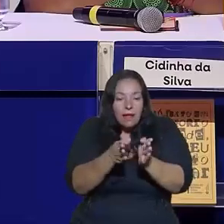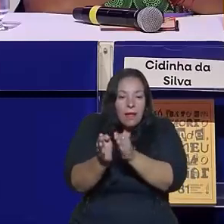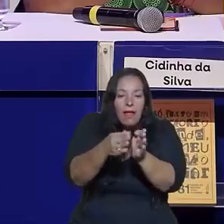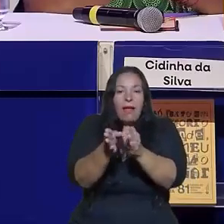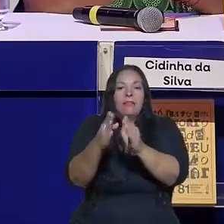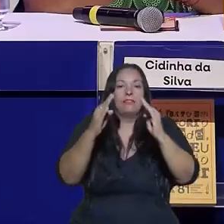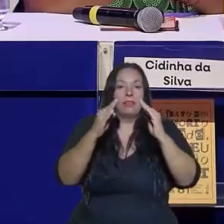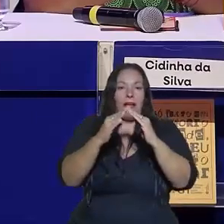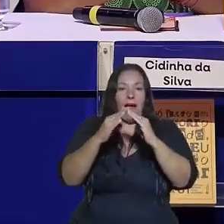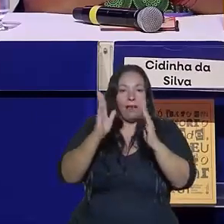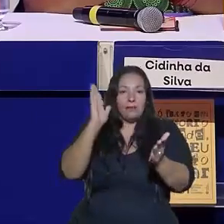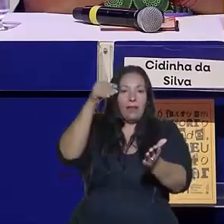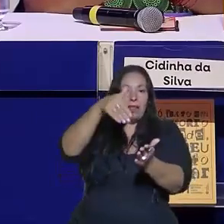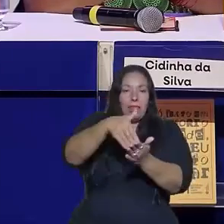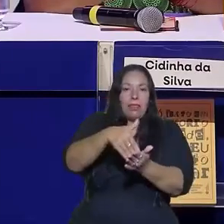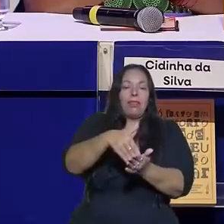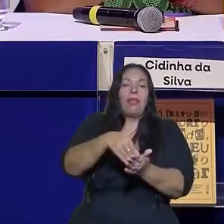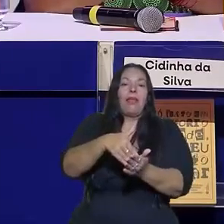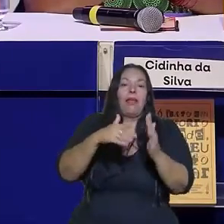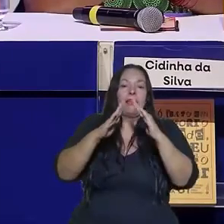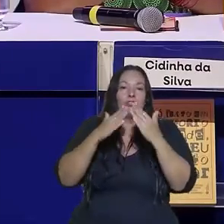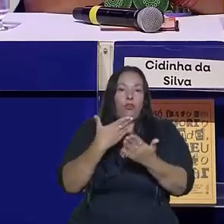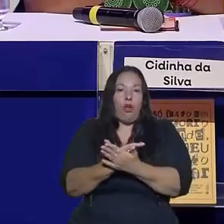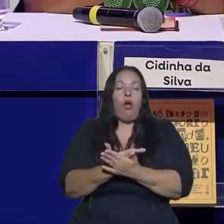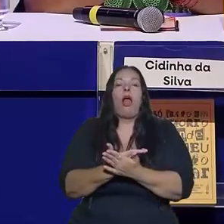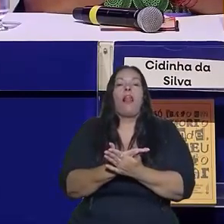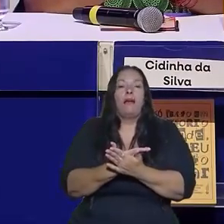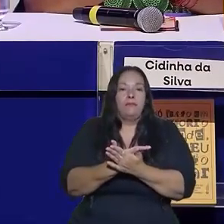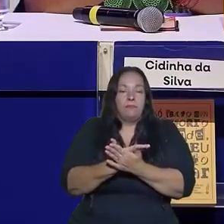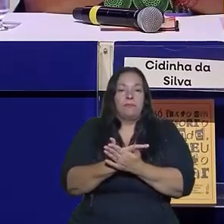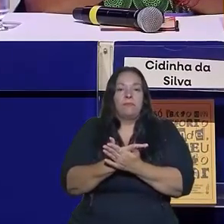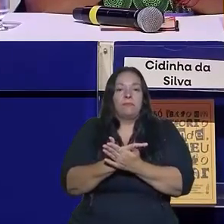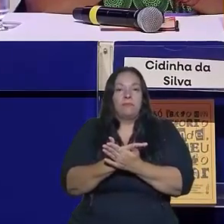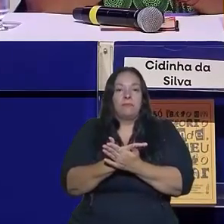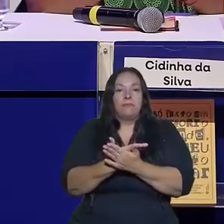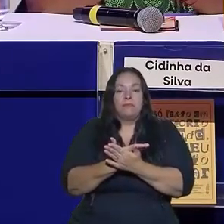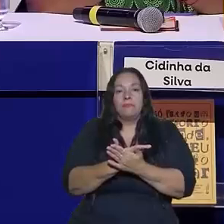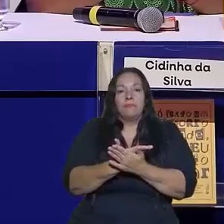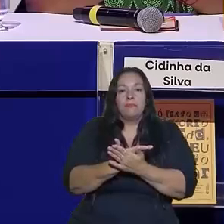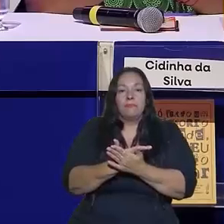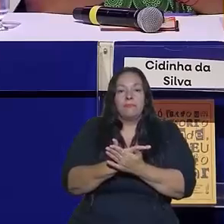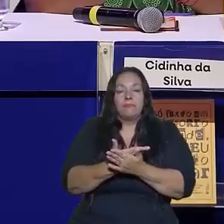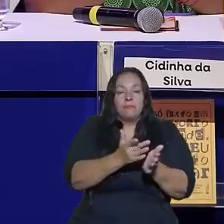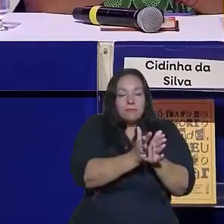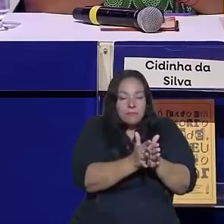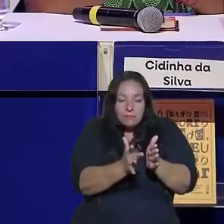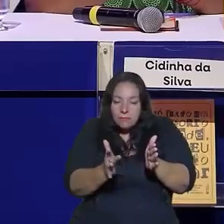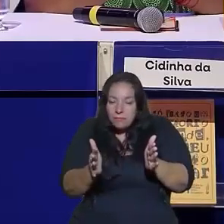de casa até onde é a escola. E isso a gente vai aprendendo